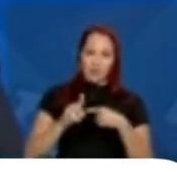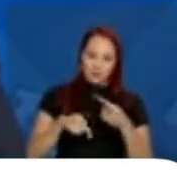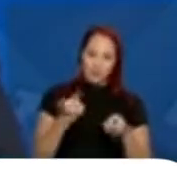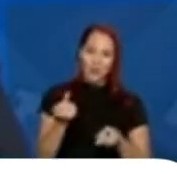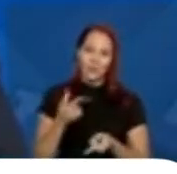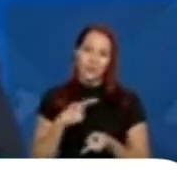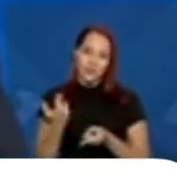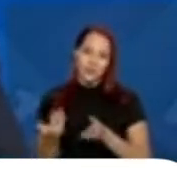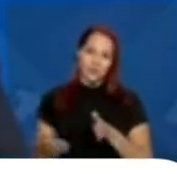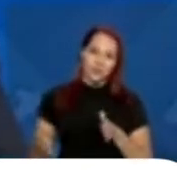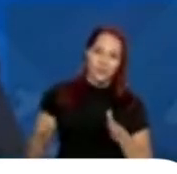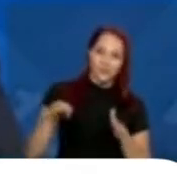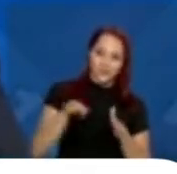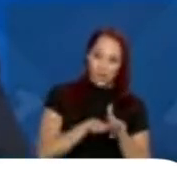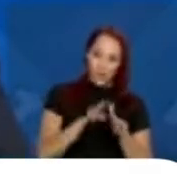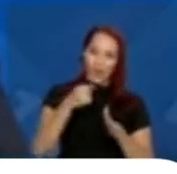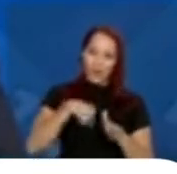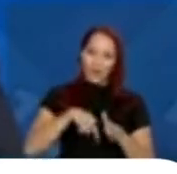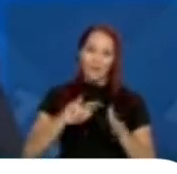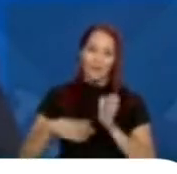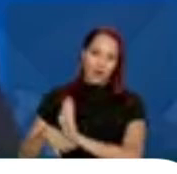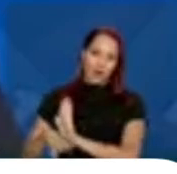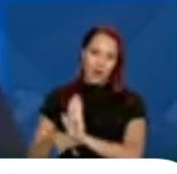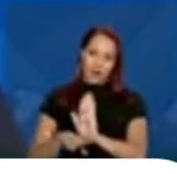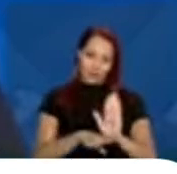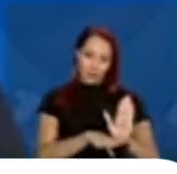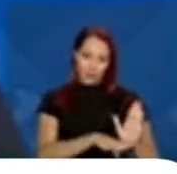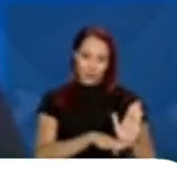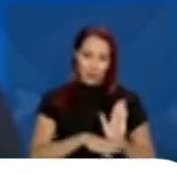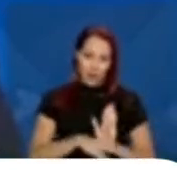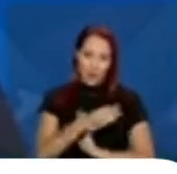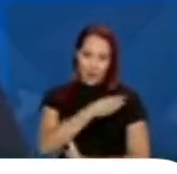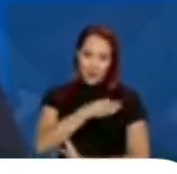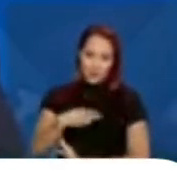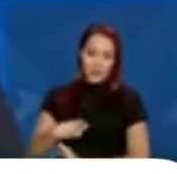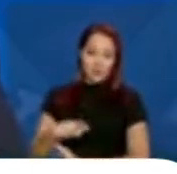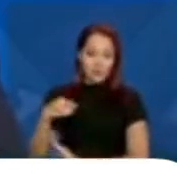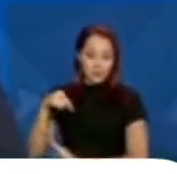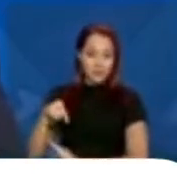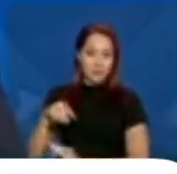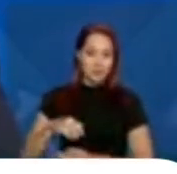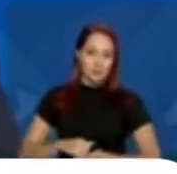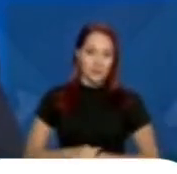nossa chegada para ajudar o ministro nessa missão.